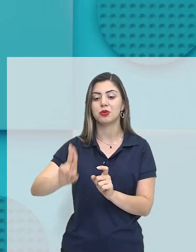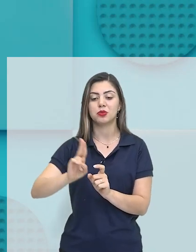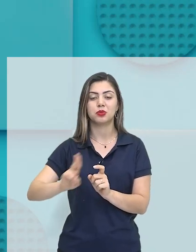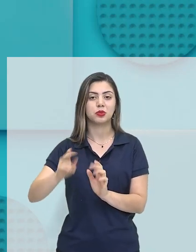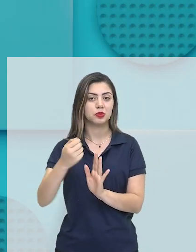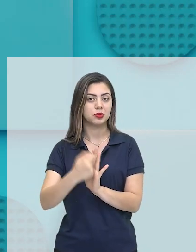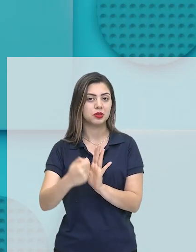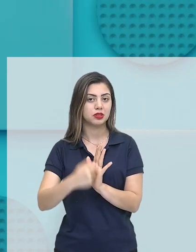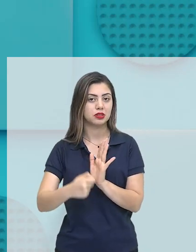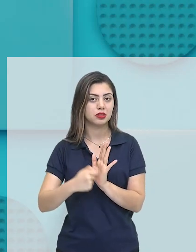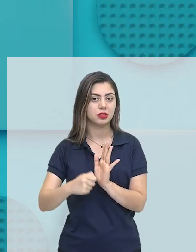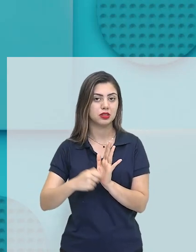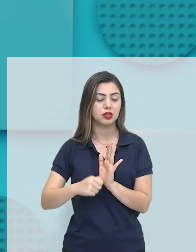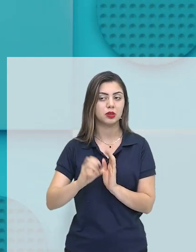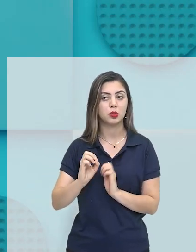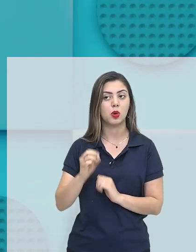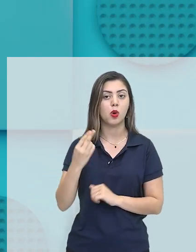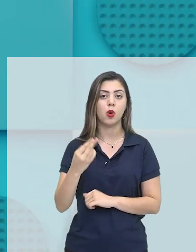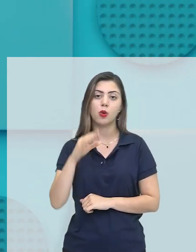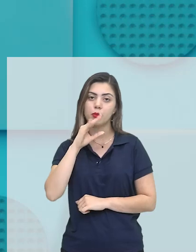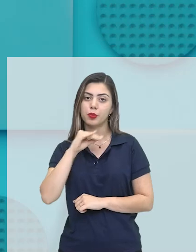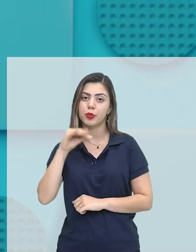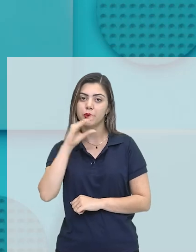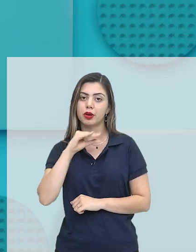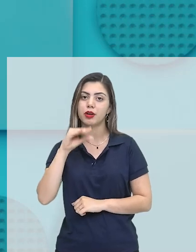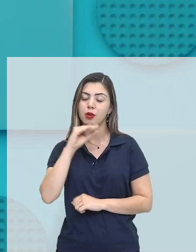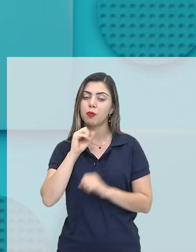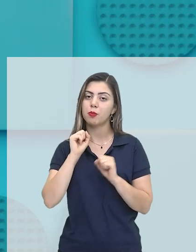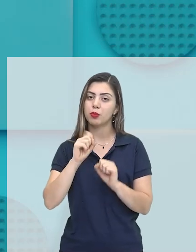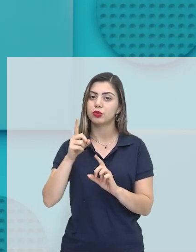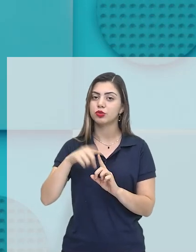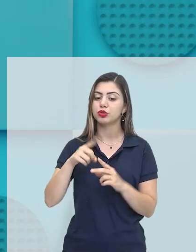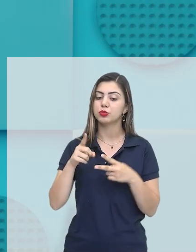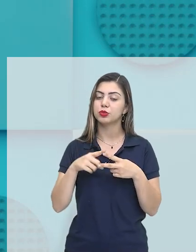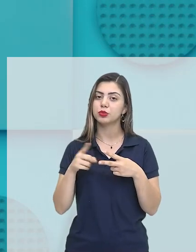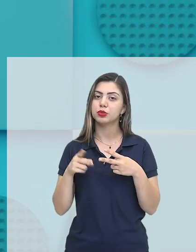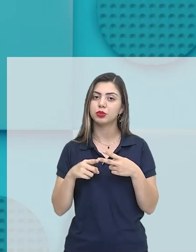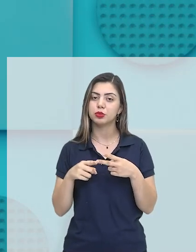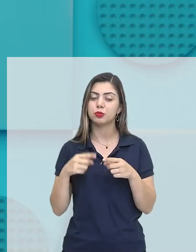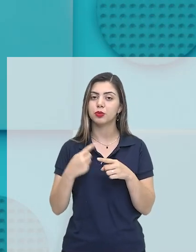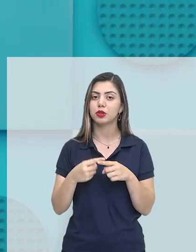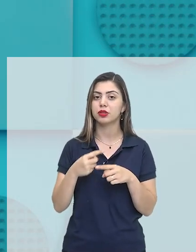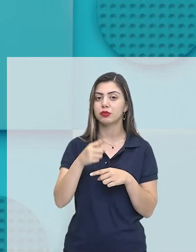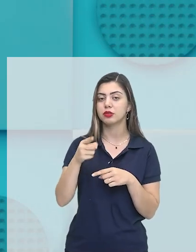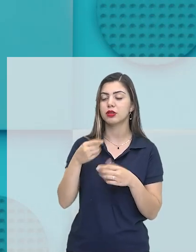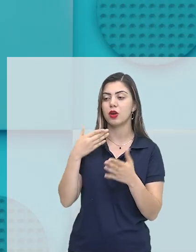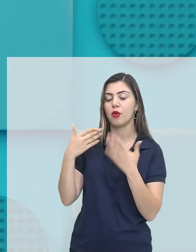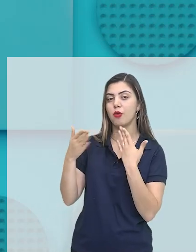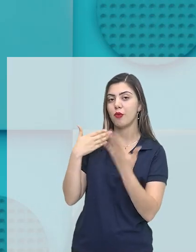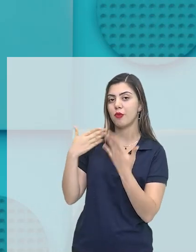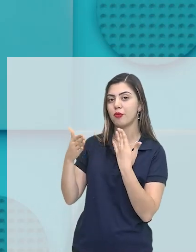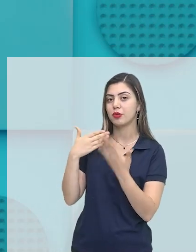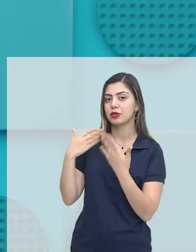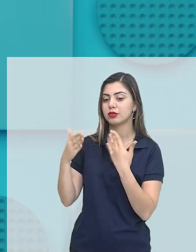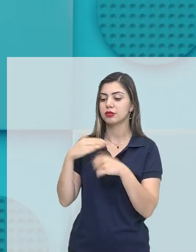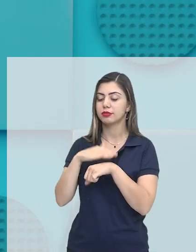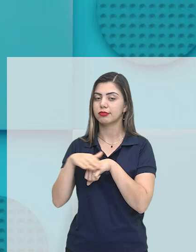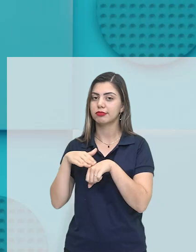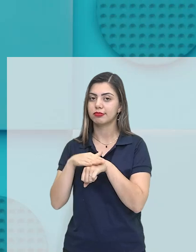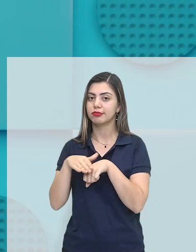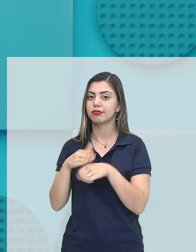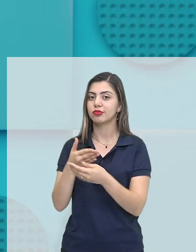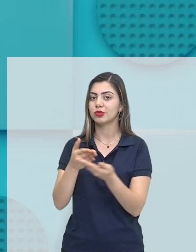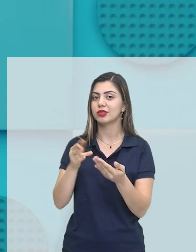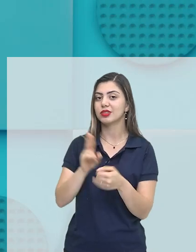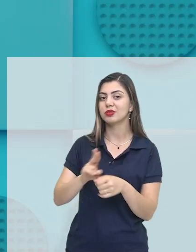forma escrita ou a oral também, né? Porque no momento que você está conversando com alguém, você está